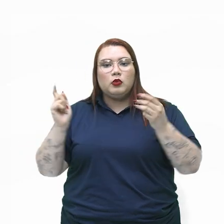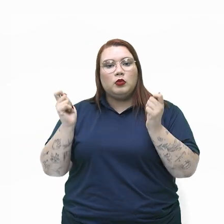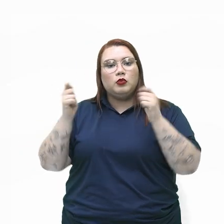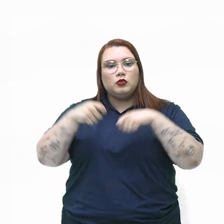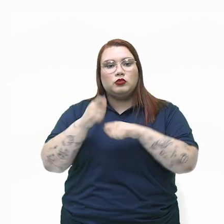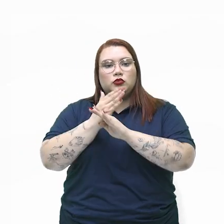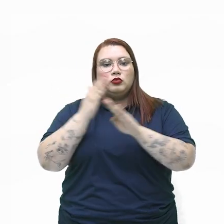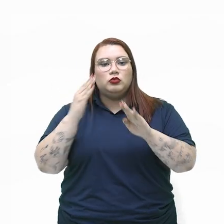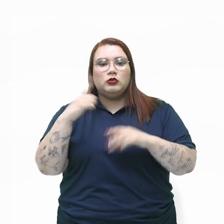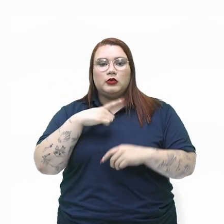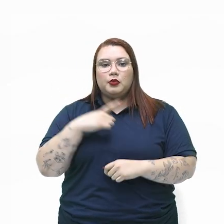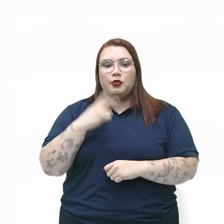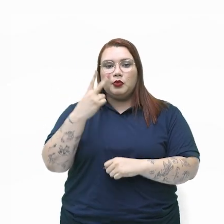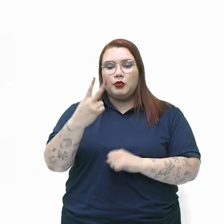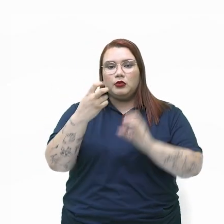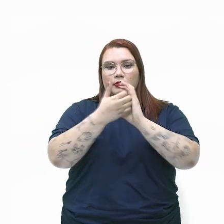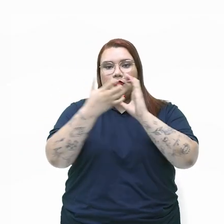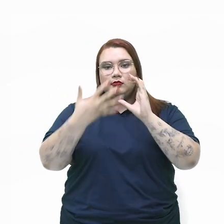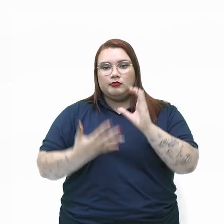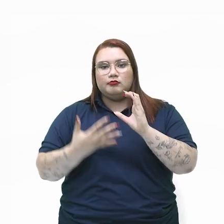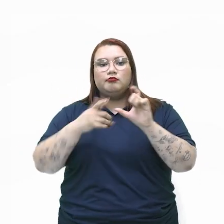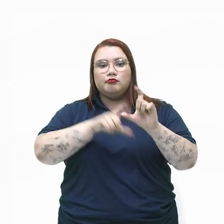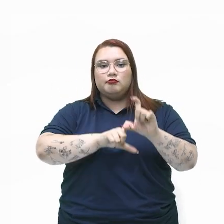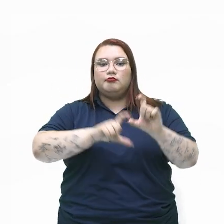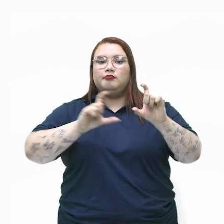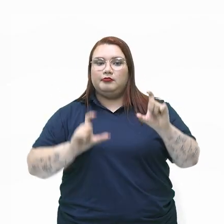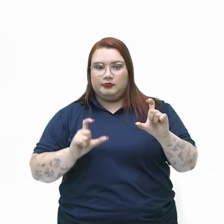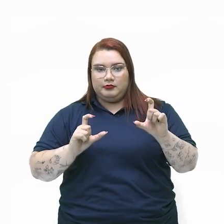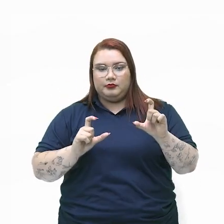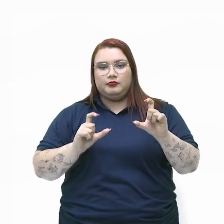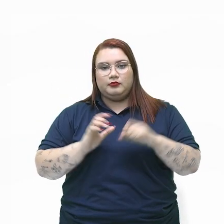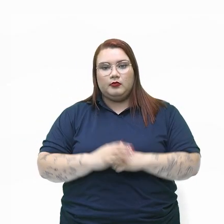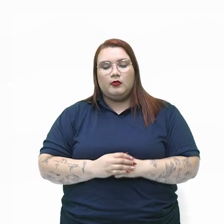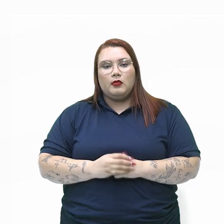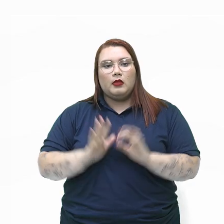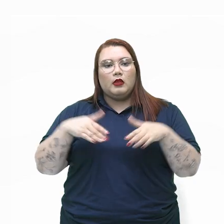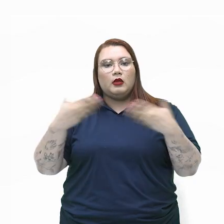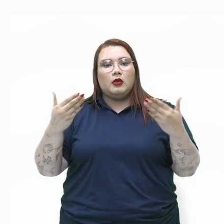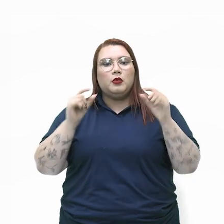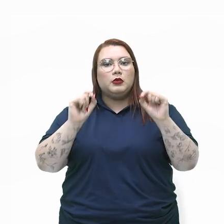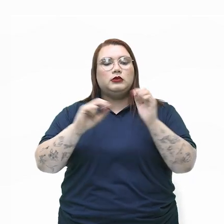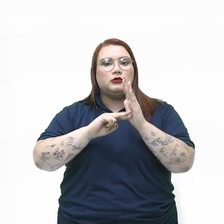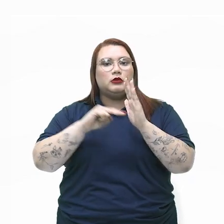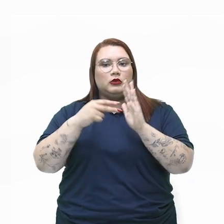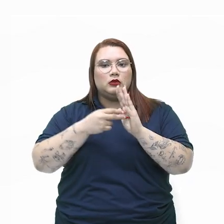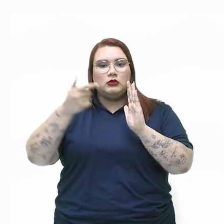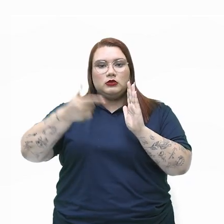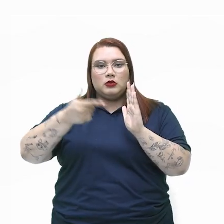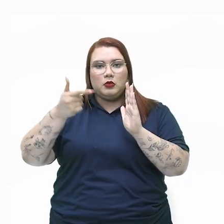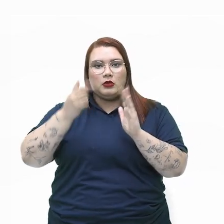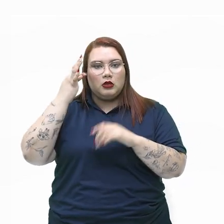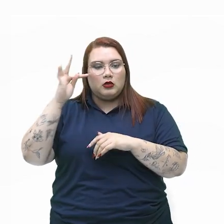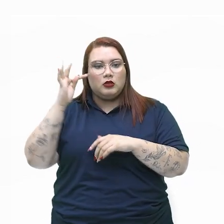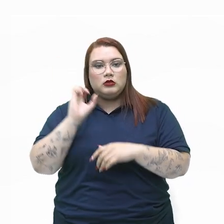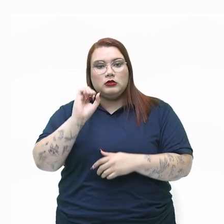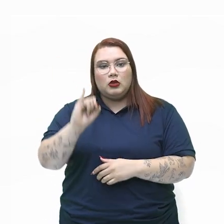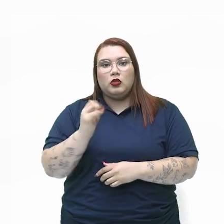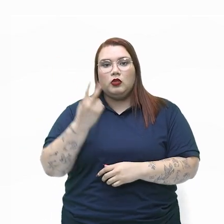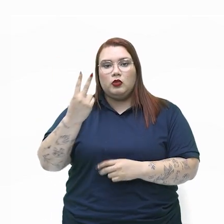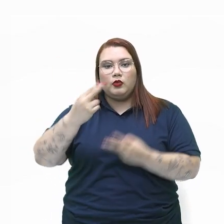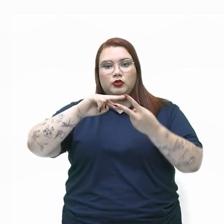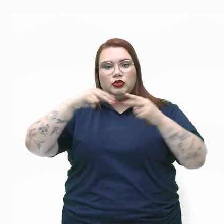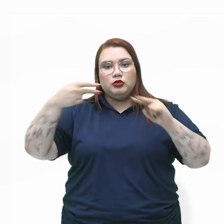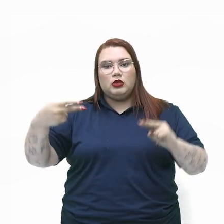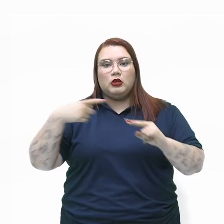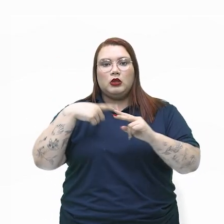ele conseguiu identificar duas características independentes nesse processo. Tá? Então, o que significa essa segunda lei? Se